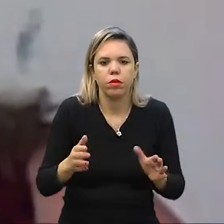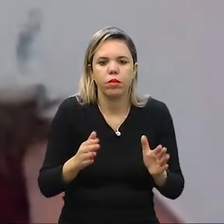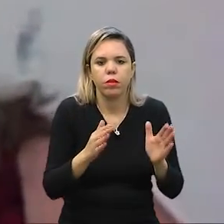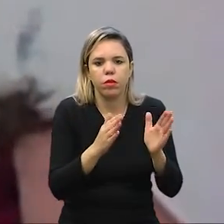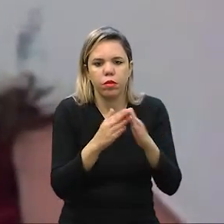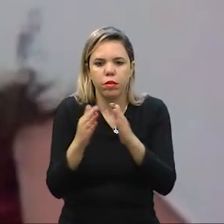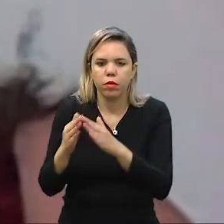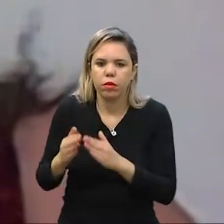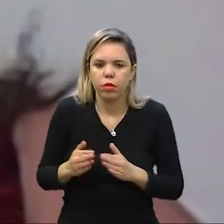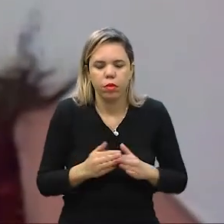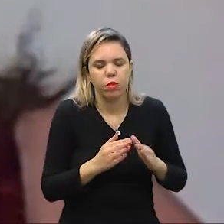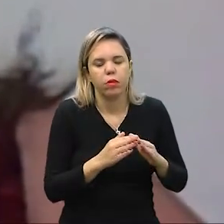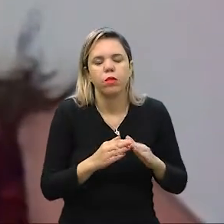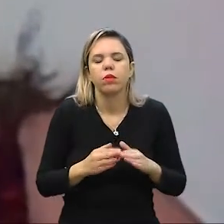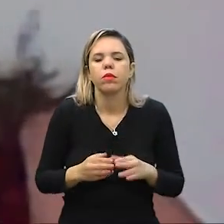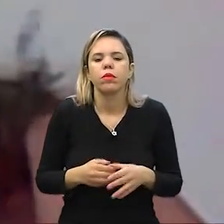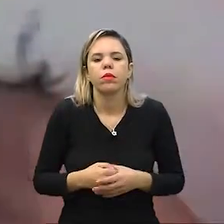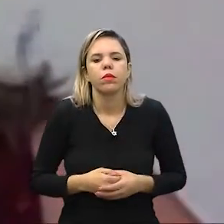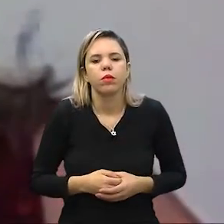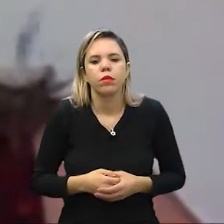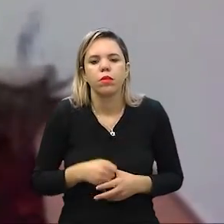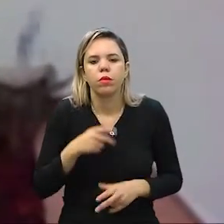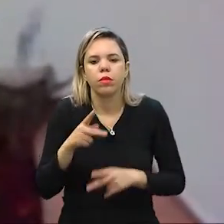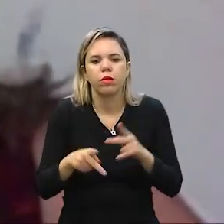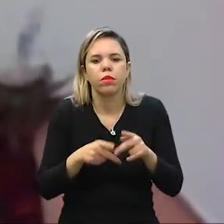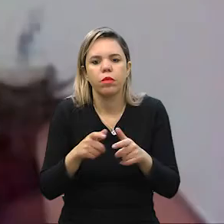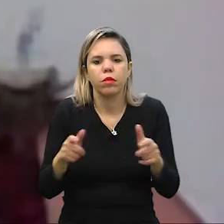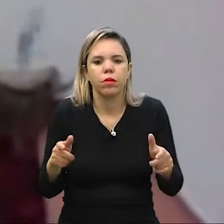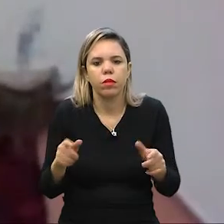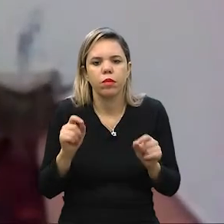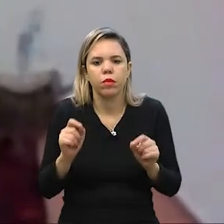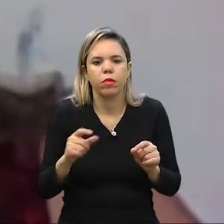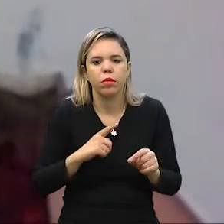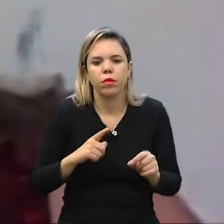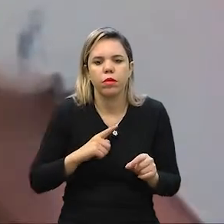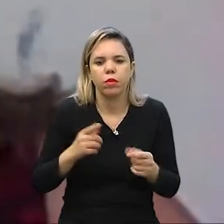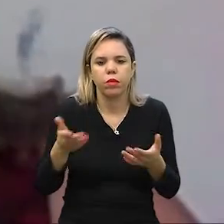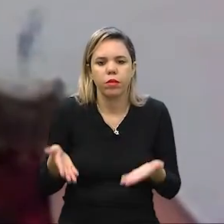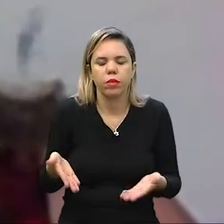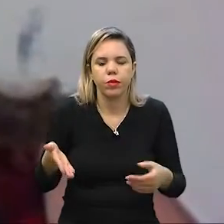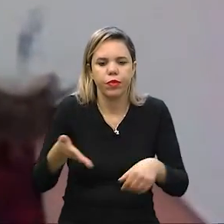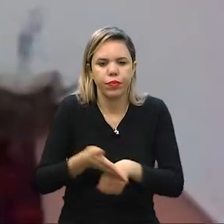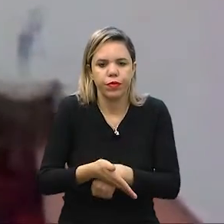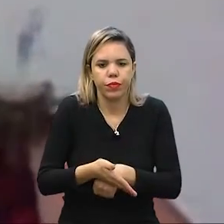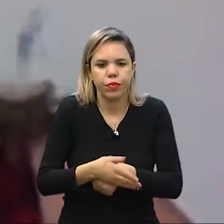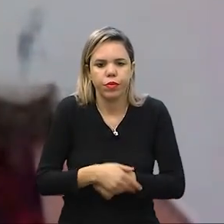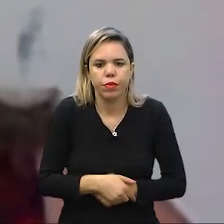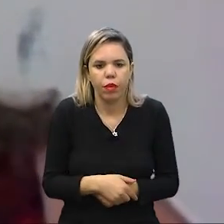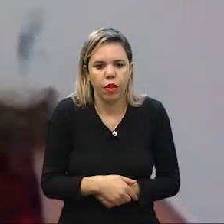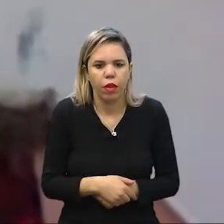urbanizada, de uma população que tinha ali um acesso